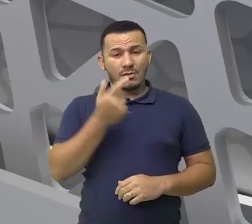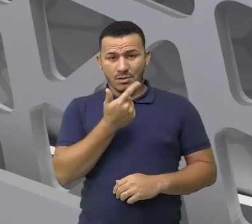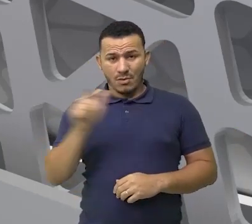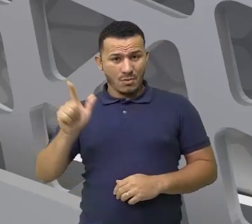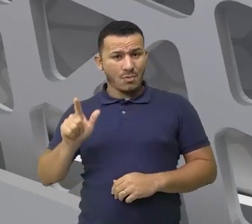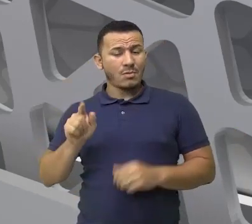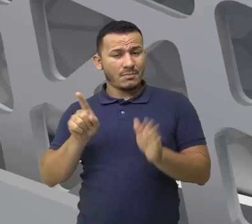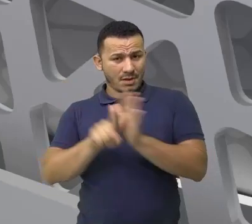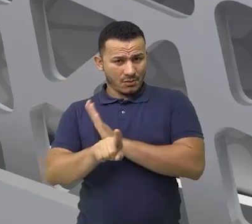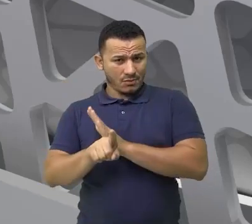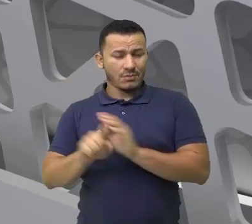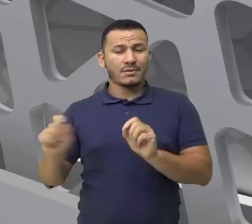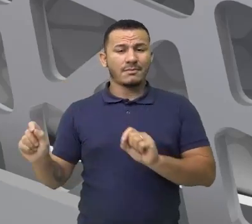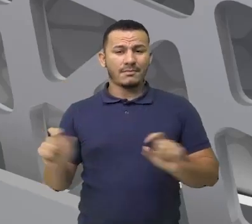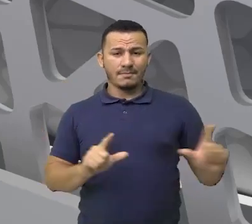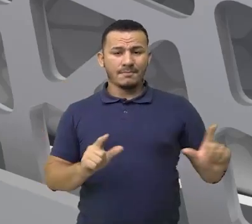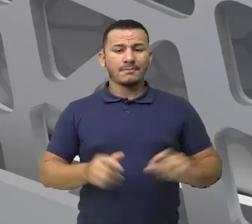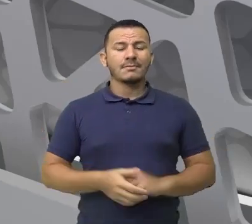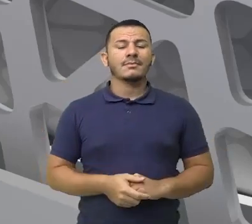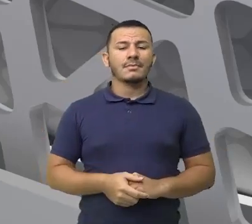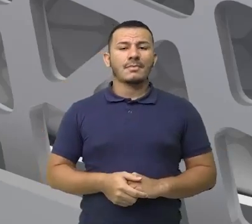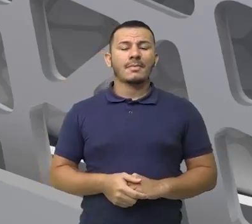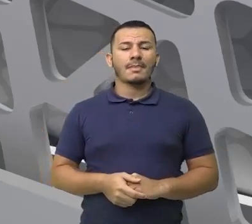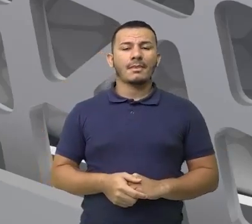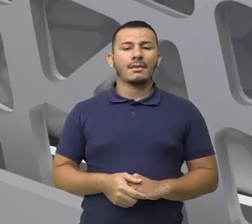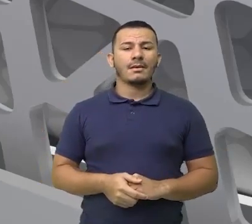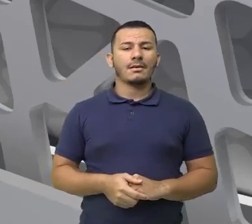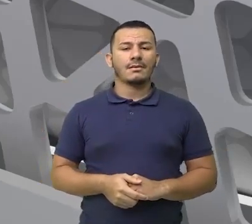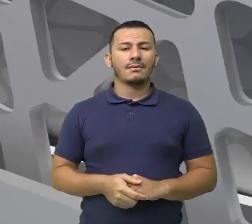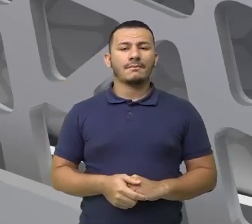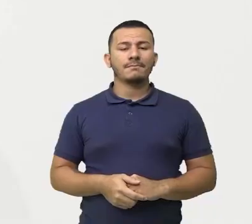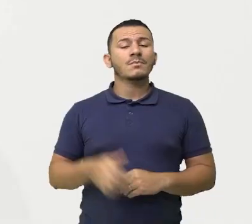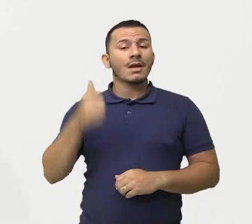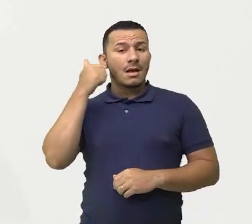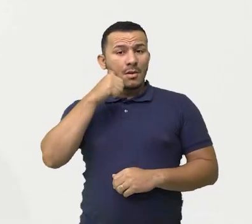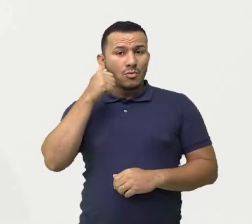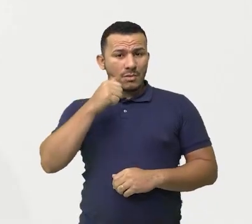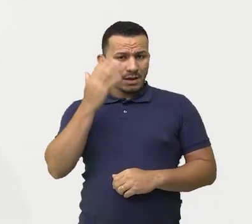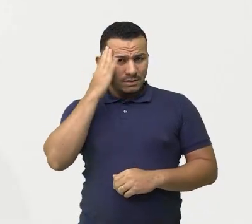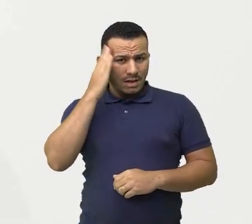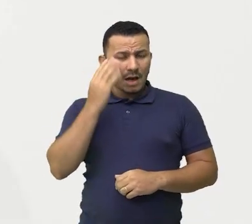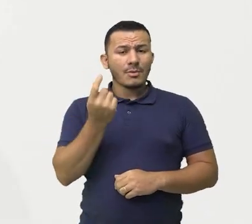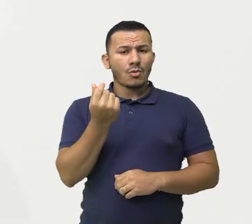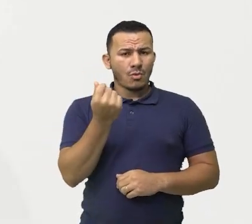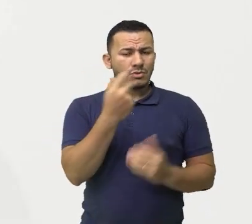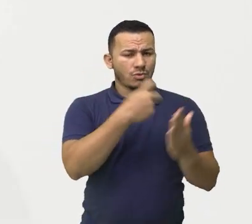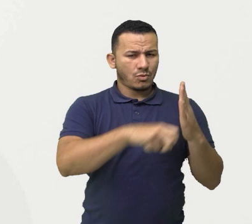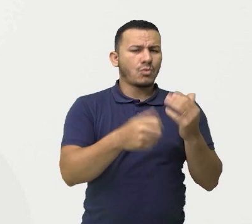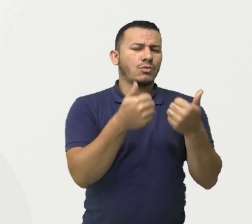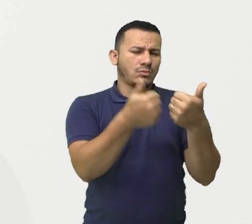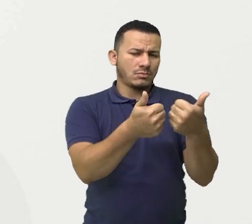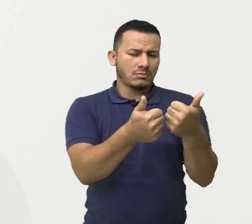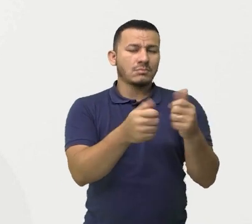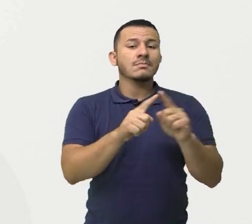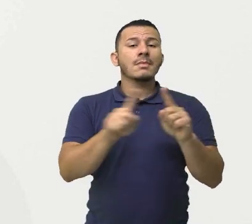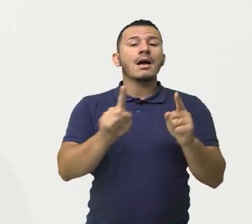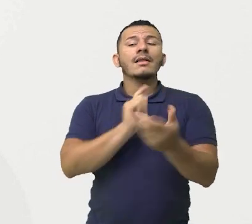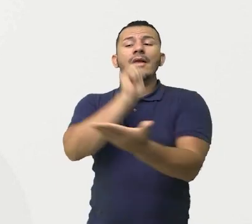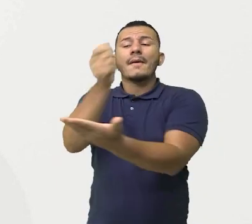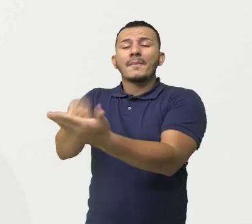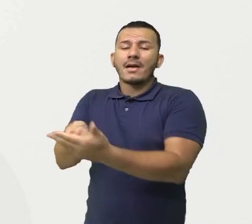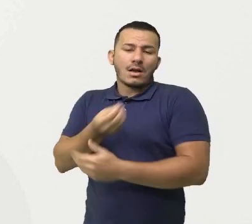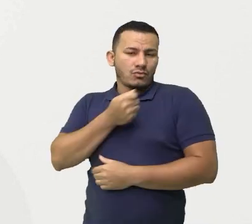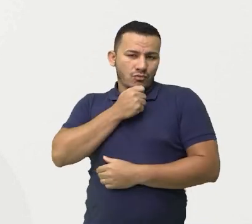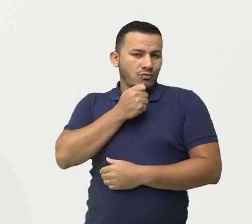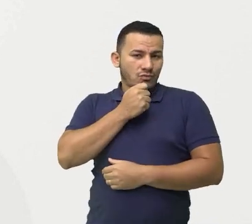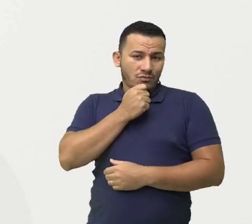questão. Porque Bruna quer saber quanto ela vai pagar. Ela já sabe quanto é o desconto, né? A gente